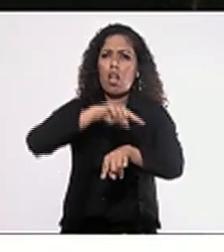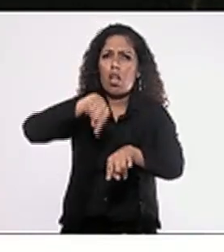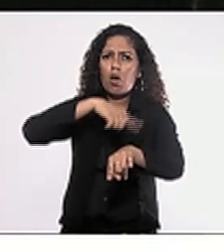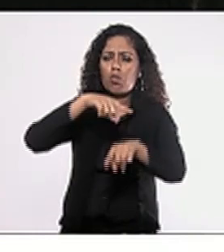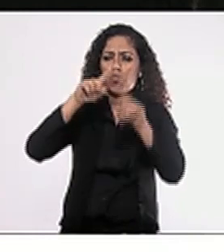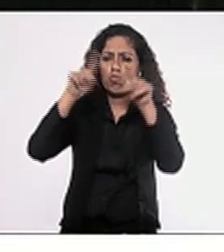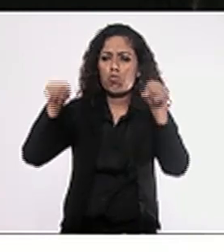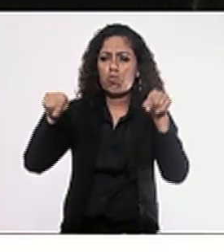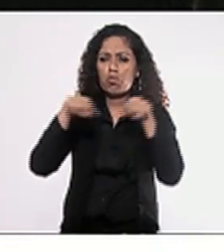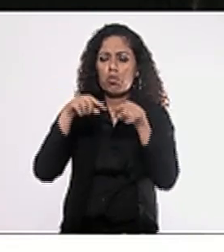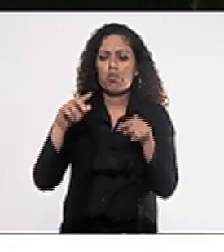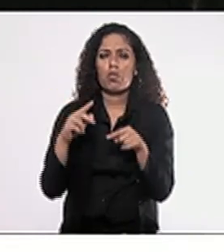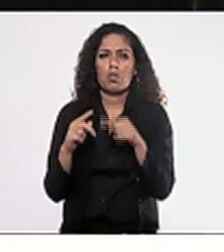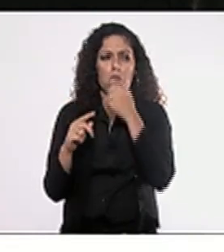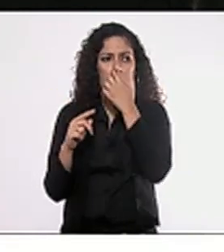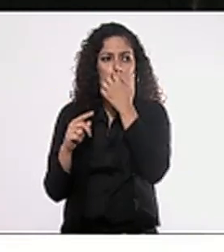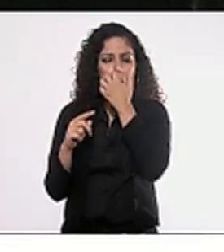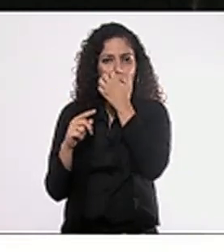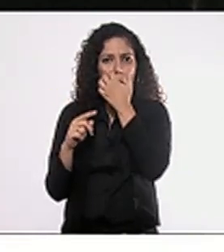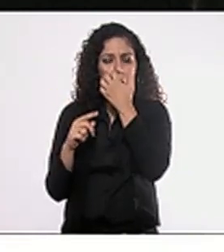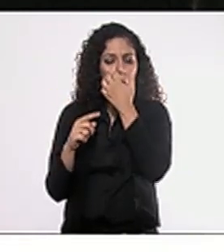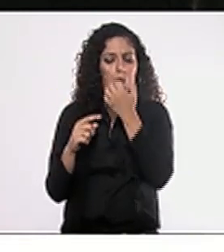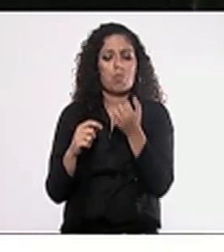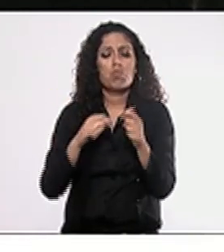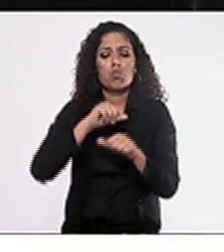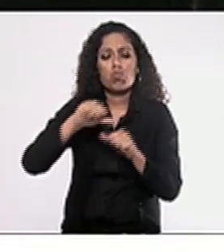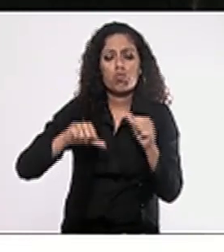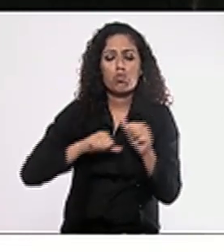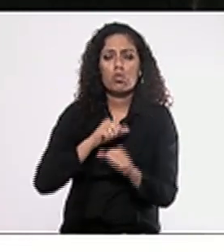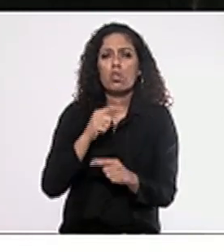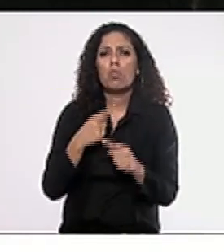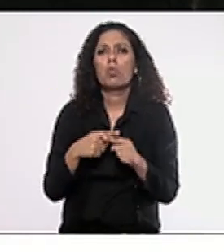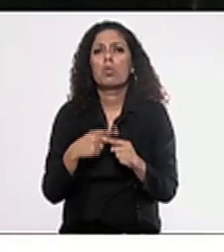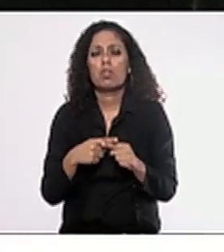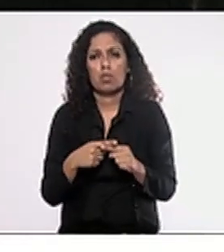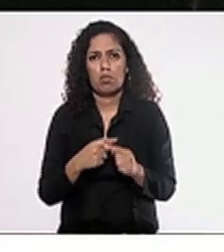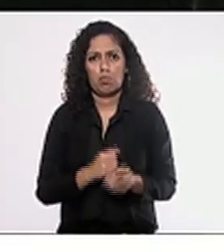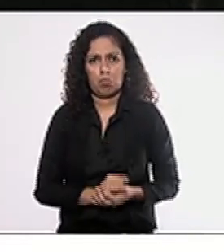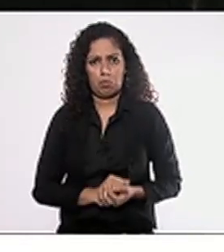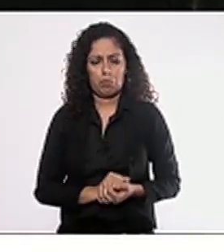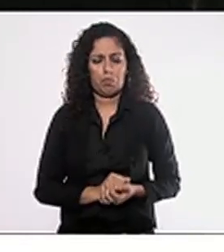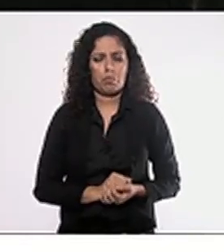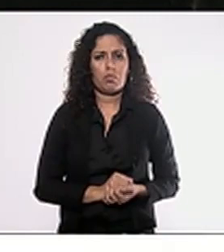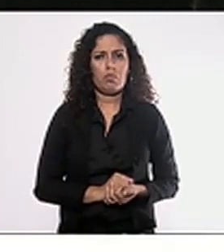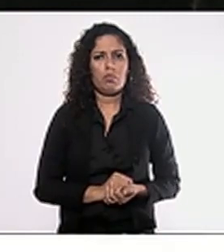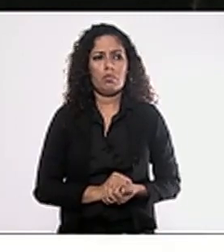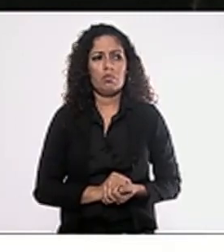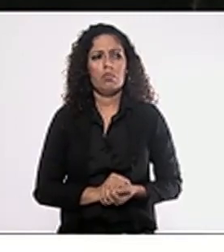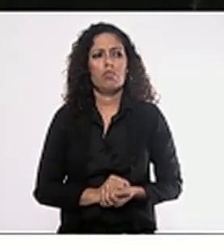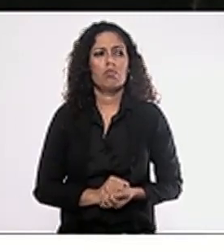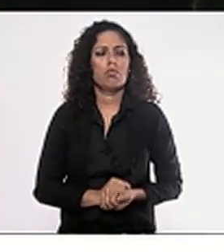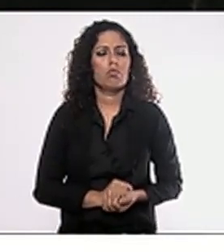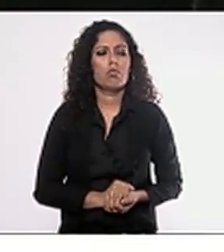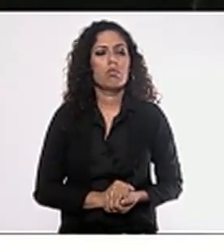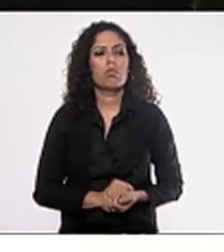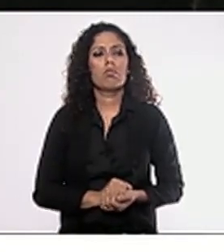fazer manutenção, inclusive gira contra a empresa, né? Se ele está gerando essa resistência, por aí vai. Quero aqui